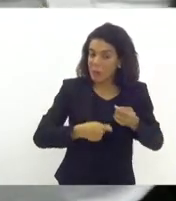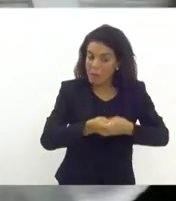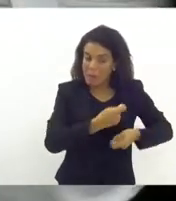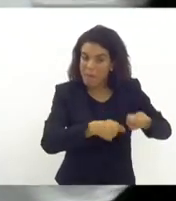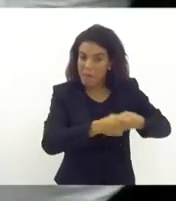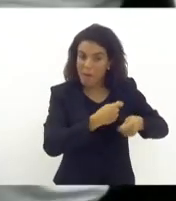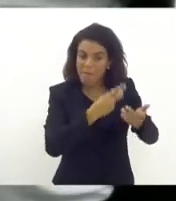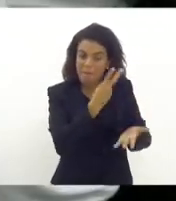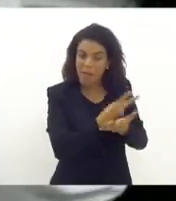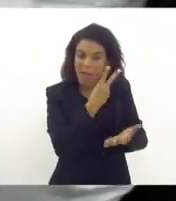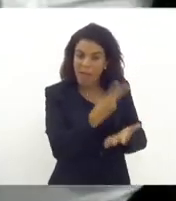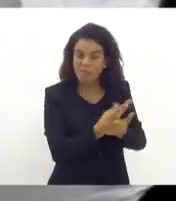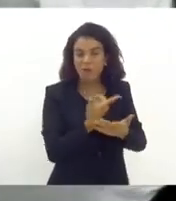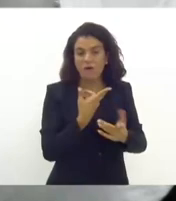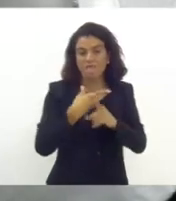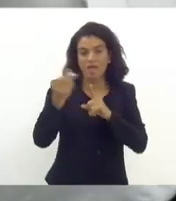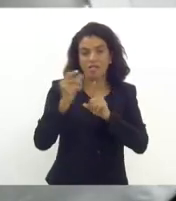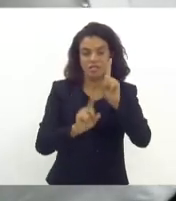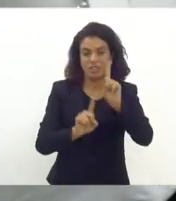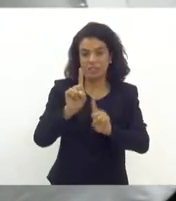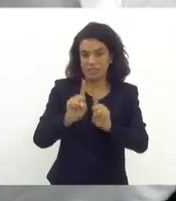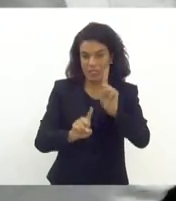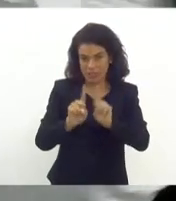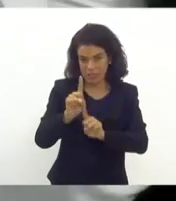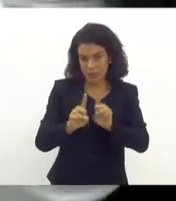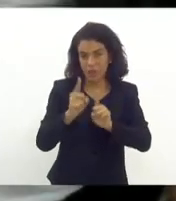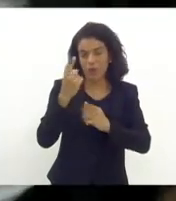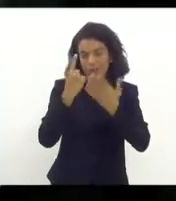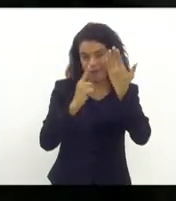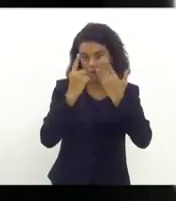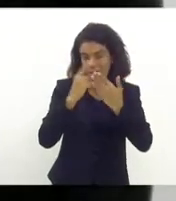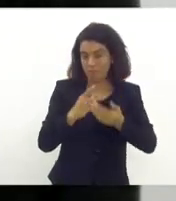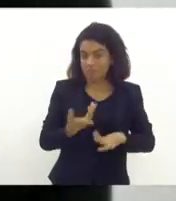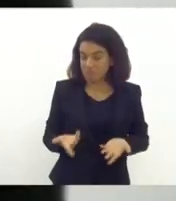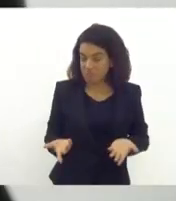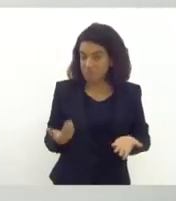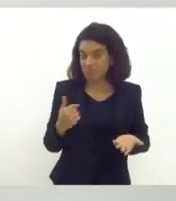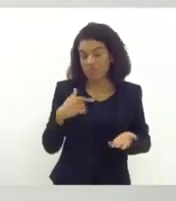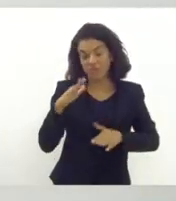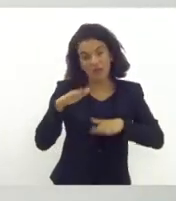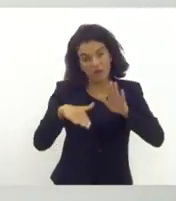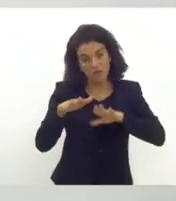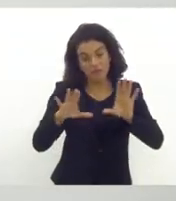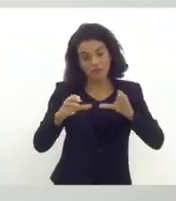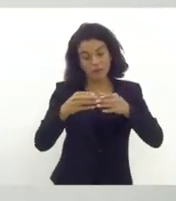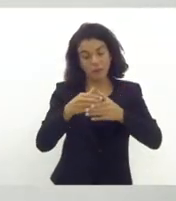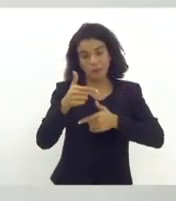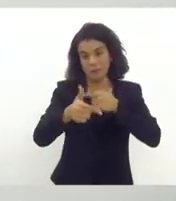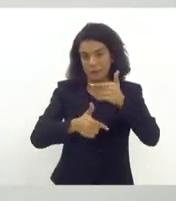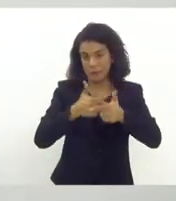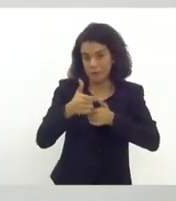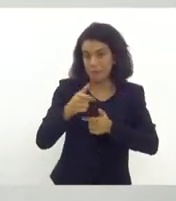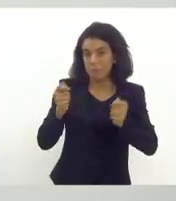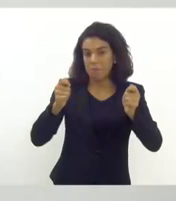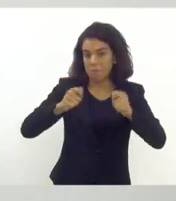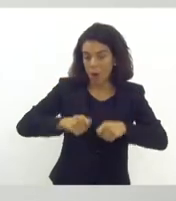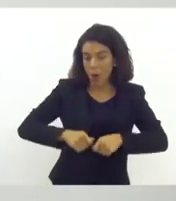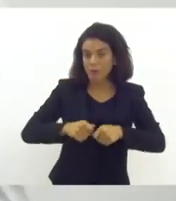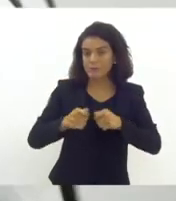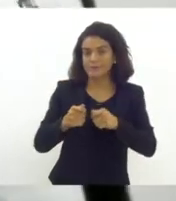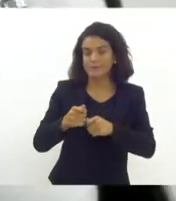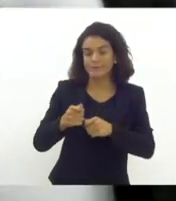ganharam o mesmo carnaval então a minha fala no sentido de que talvez essa frente possa fazer o carnaval